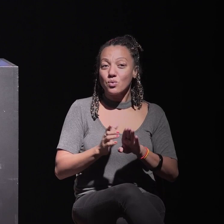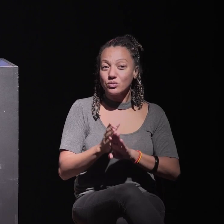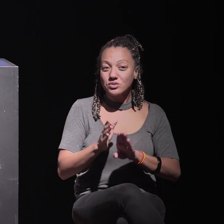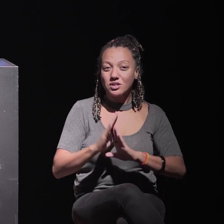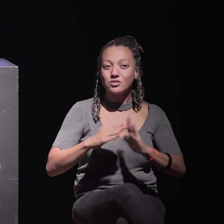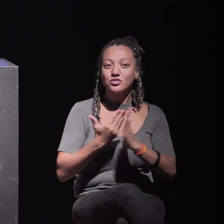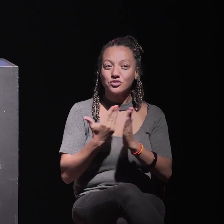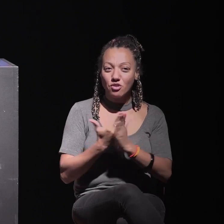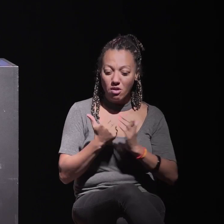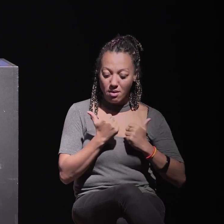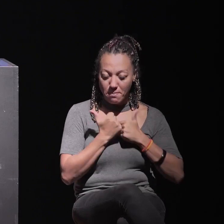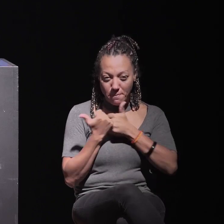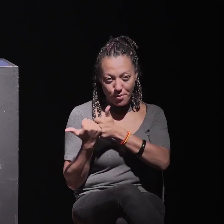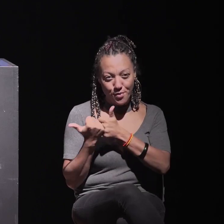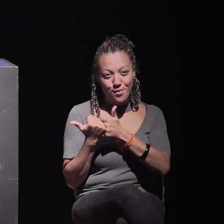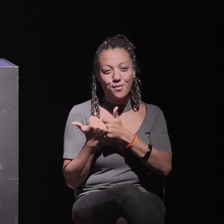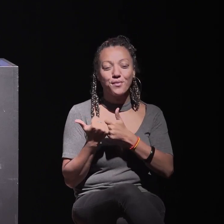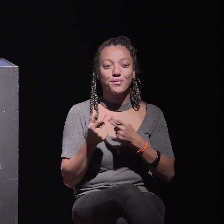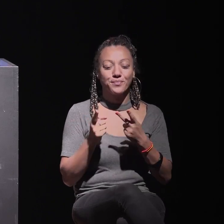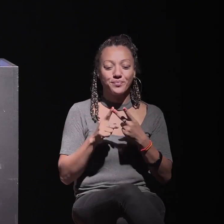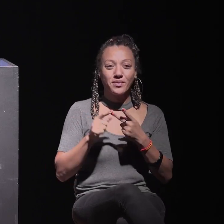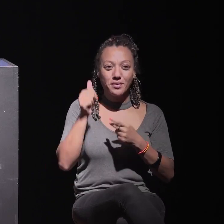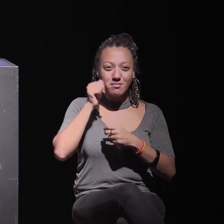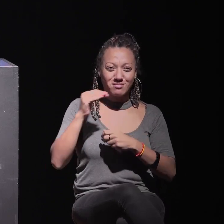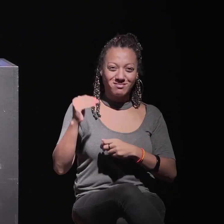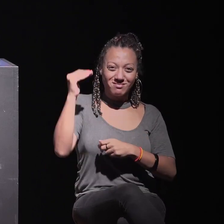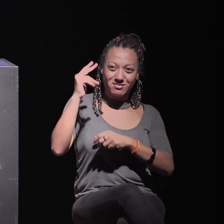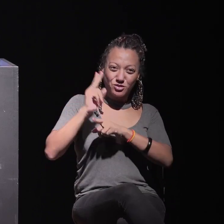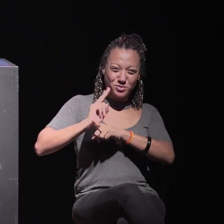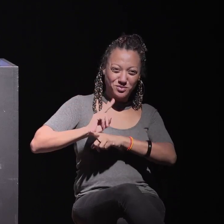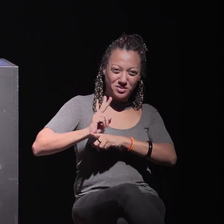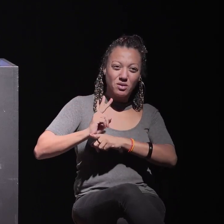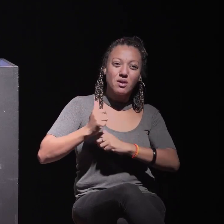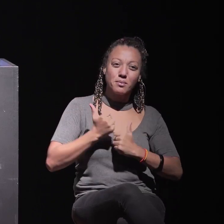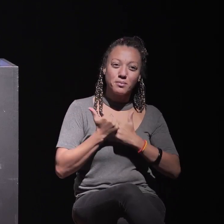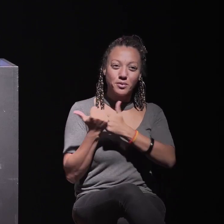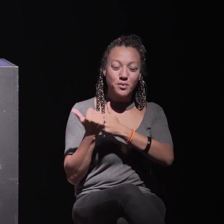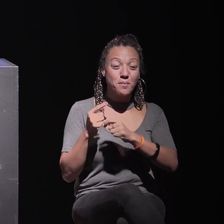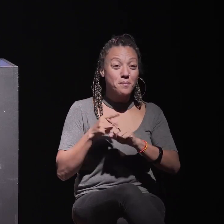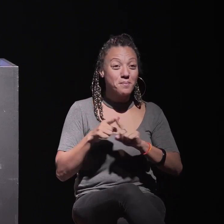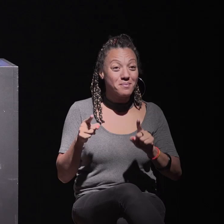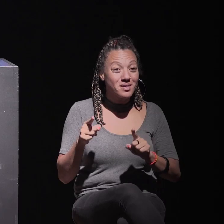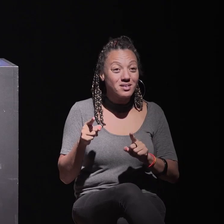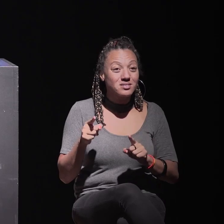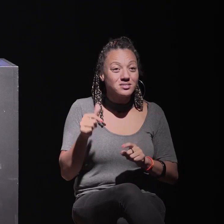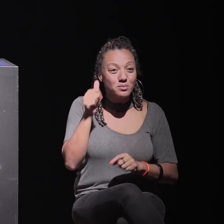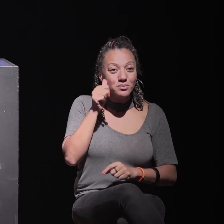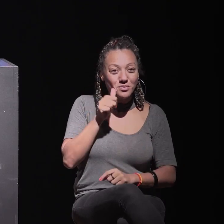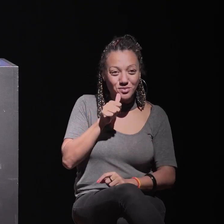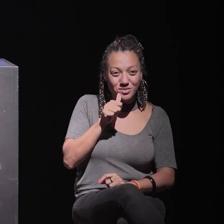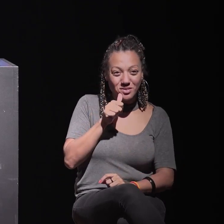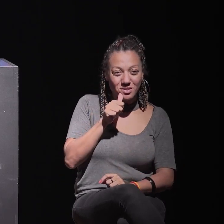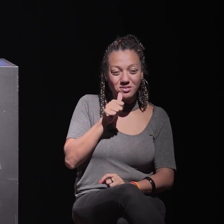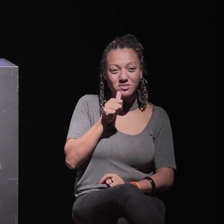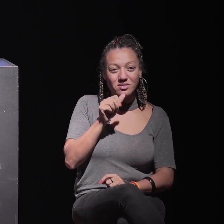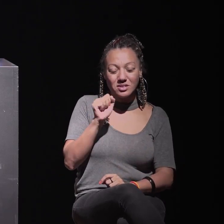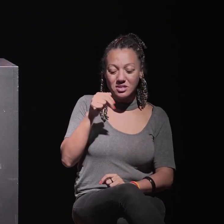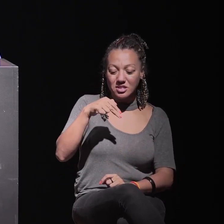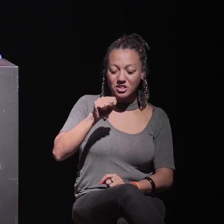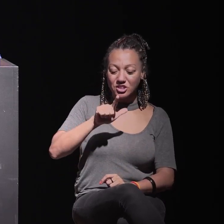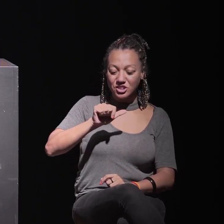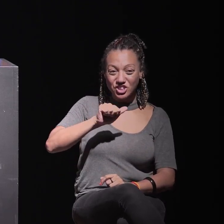de escola, recebeu o apoio da supervisão, mas ainda assim teve a sua vida em risco por tratar